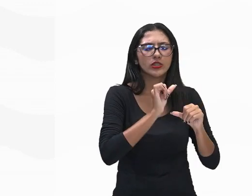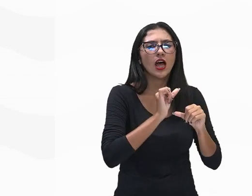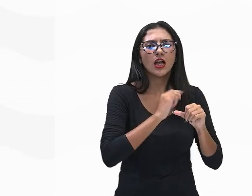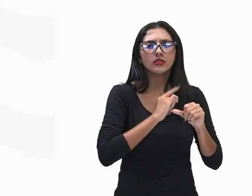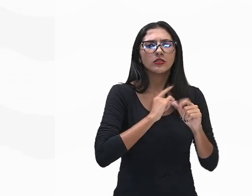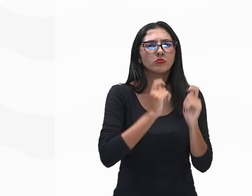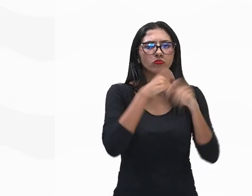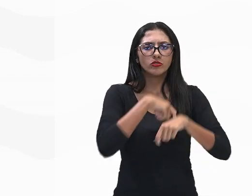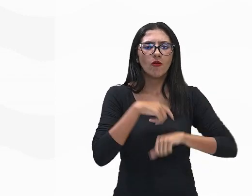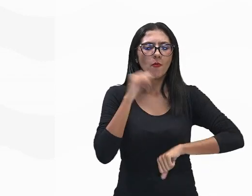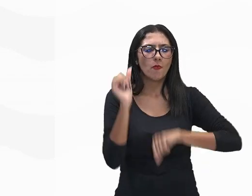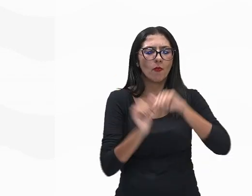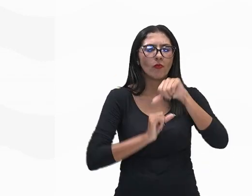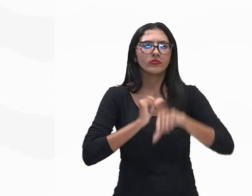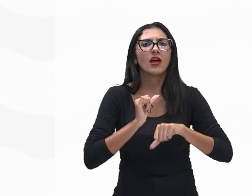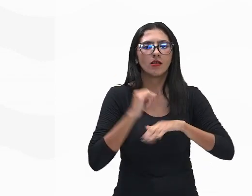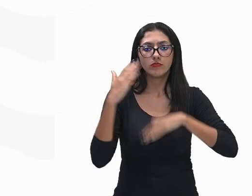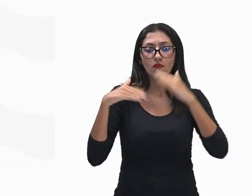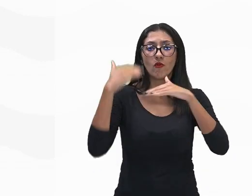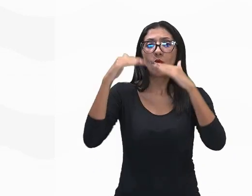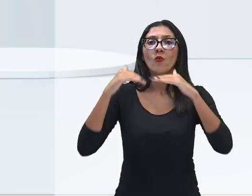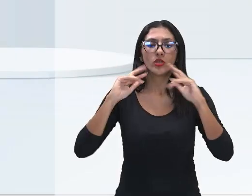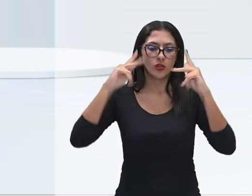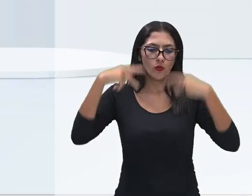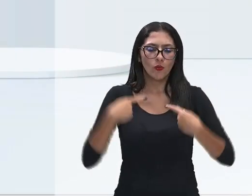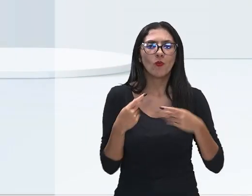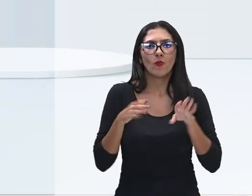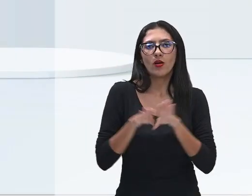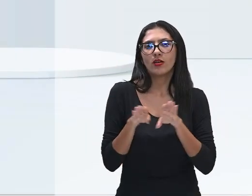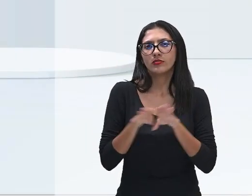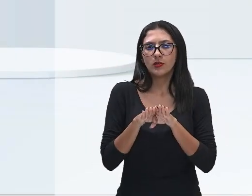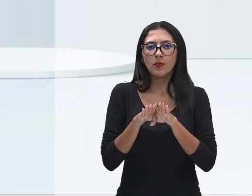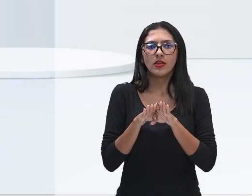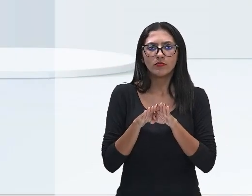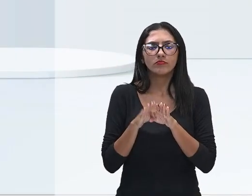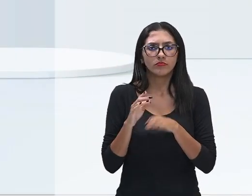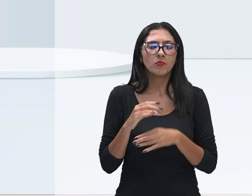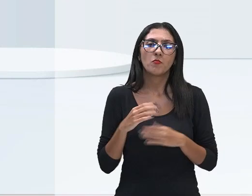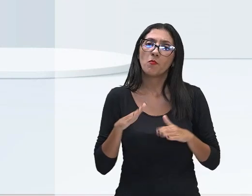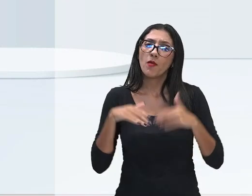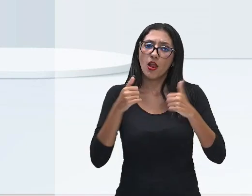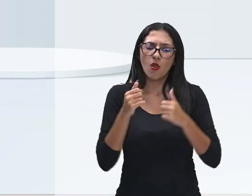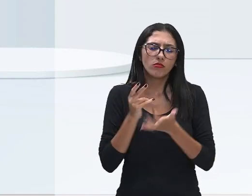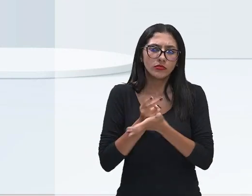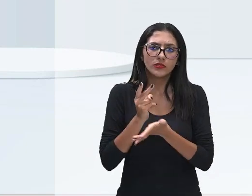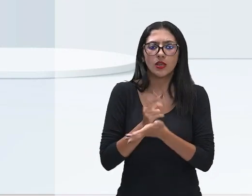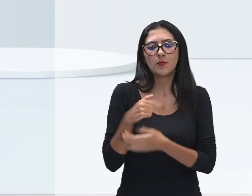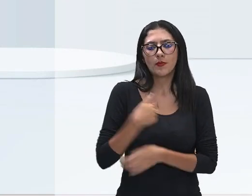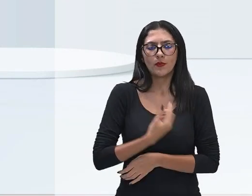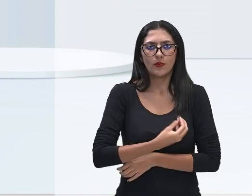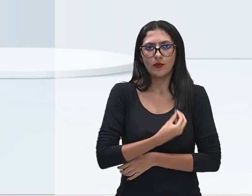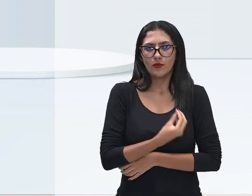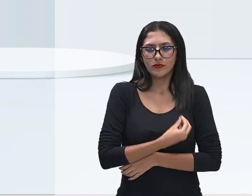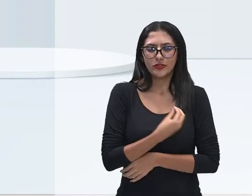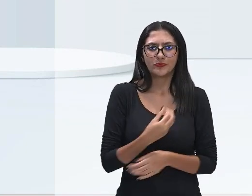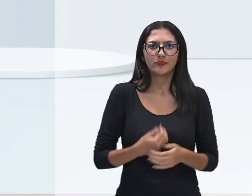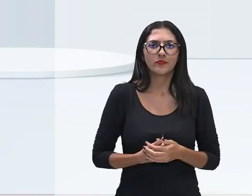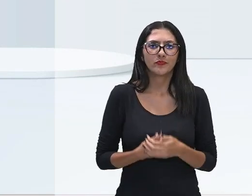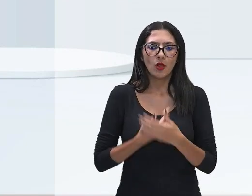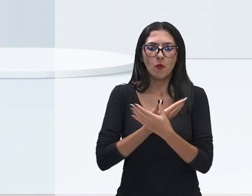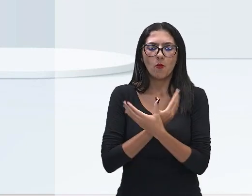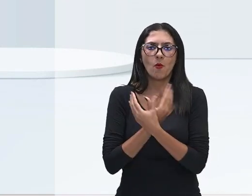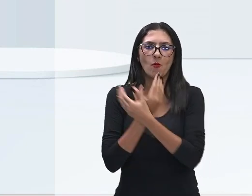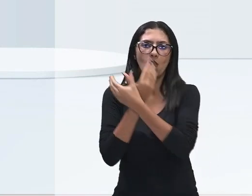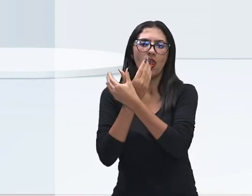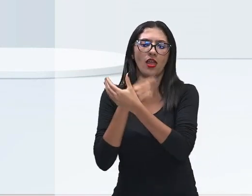e evoluir para versões aprimoradas de nós mesmos, tá? De nós mesmos. As borboletas, elas passam